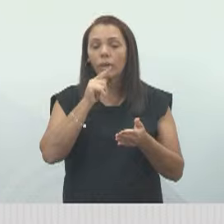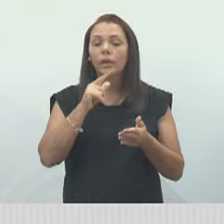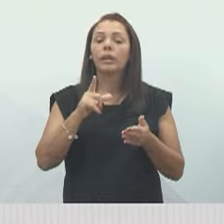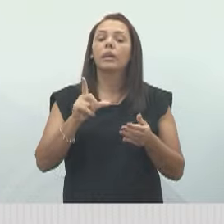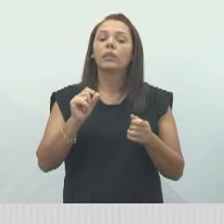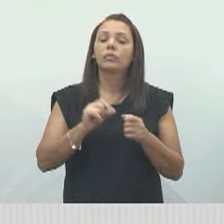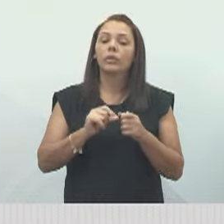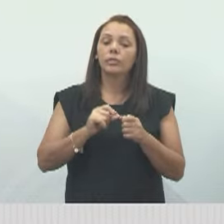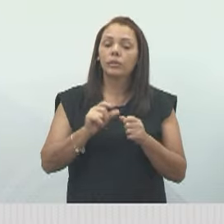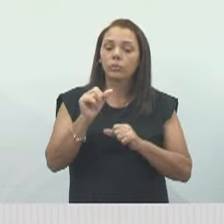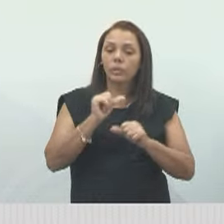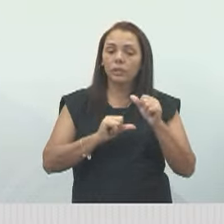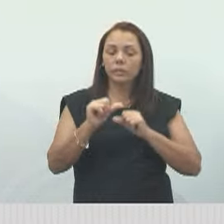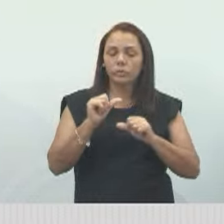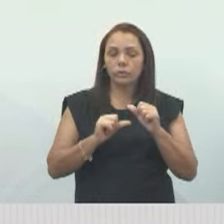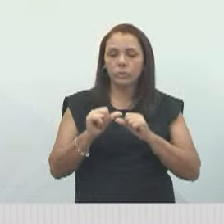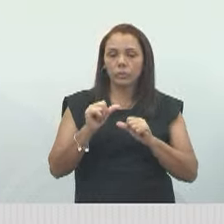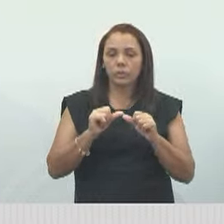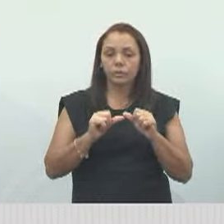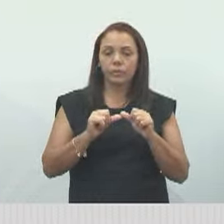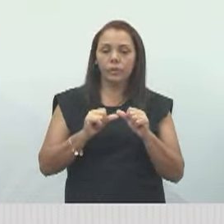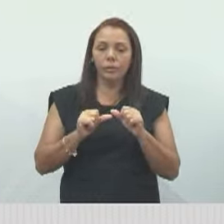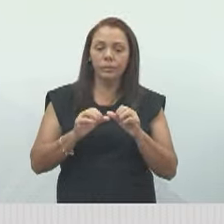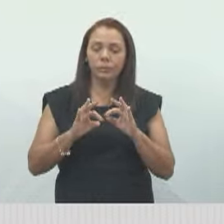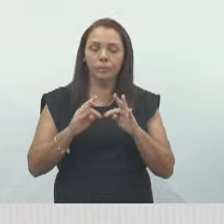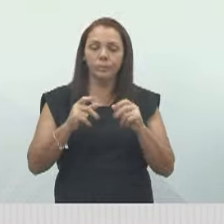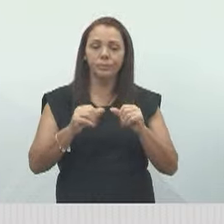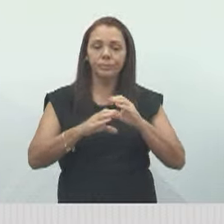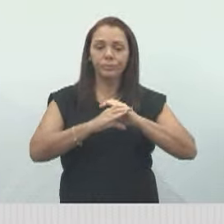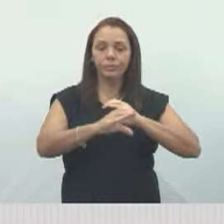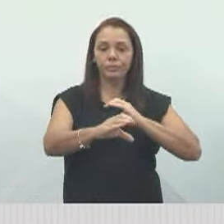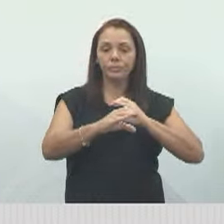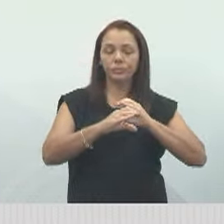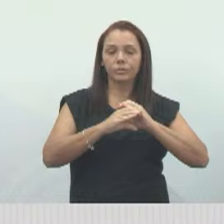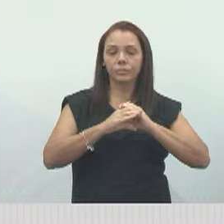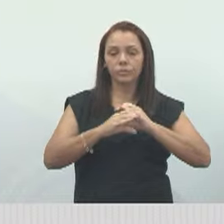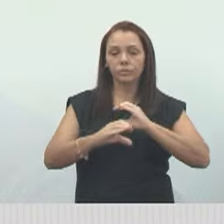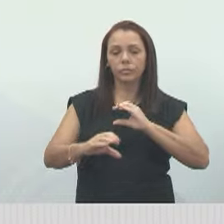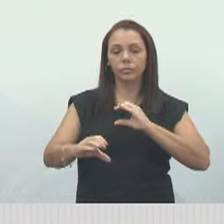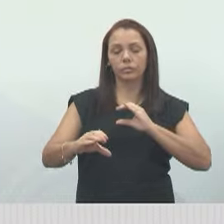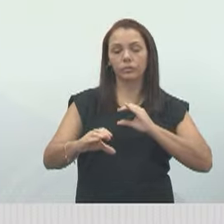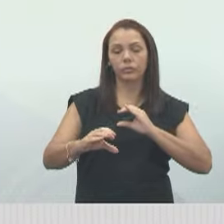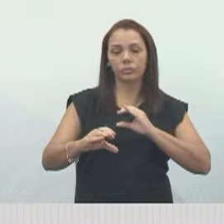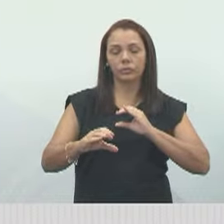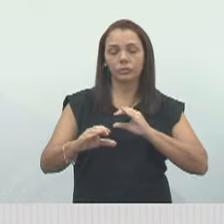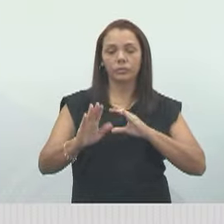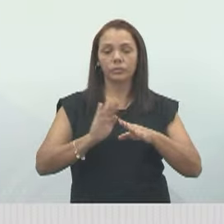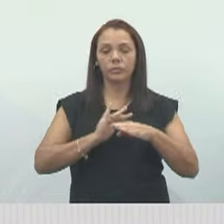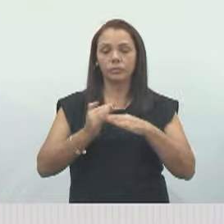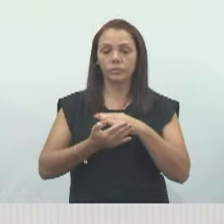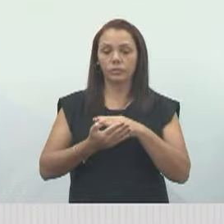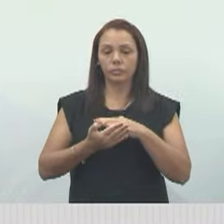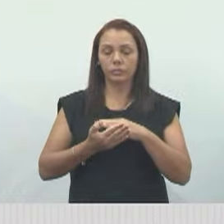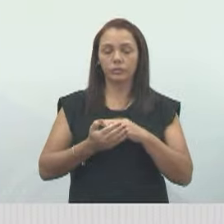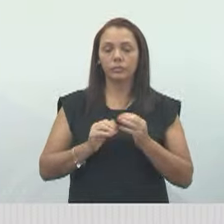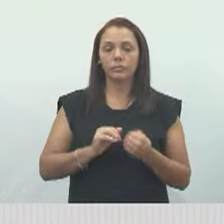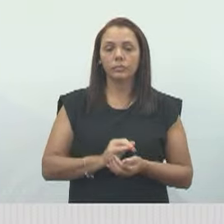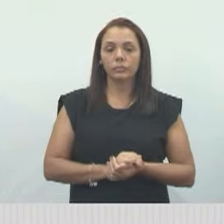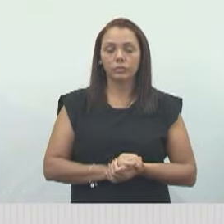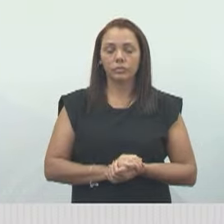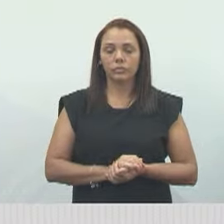feitas a substituição de toda a rede de água do bairro Jardim